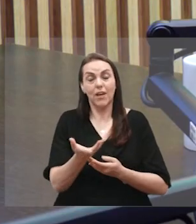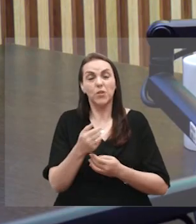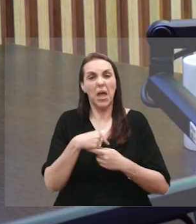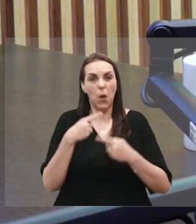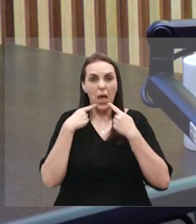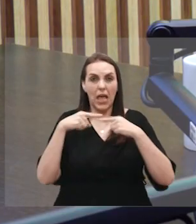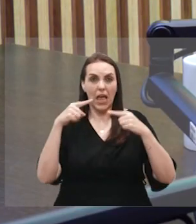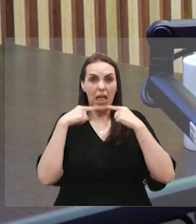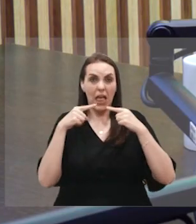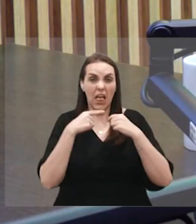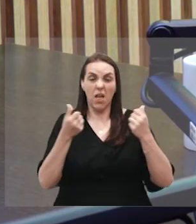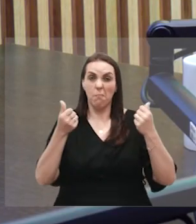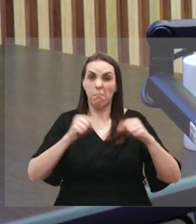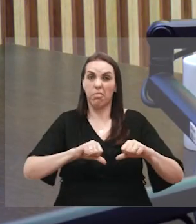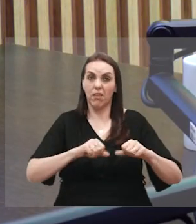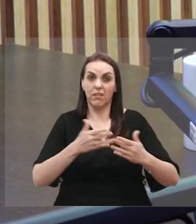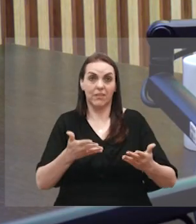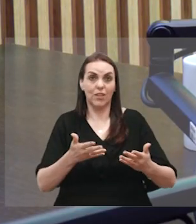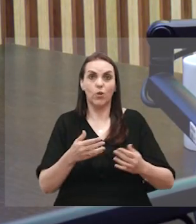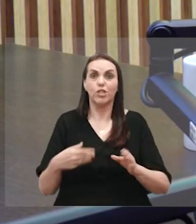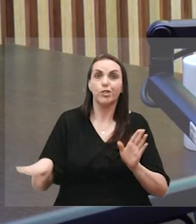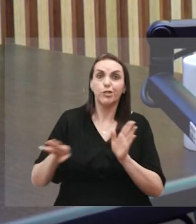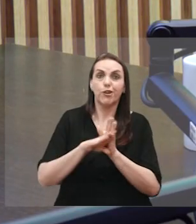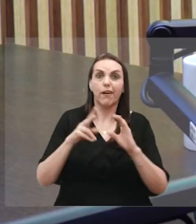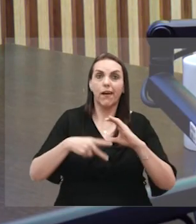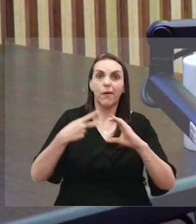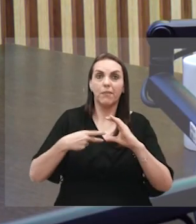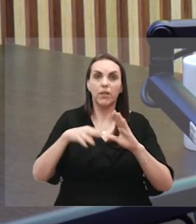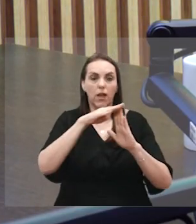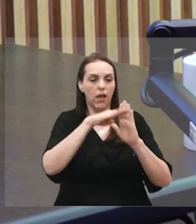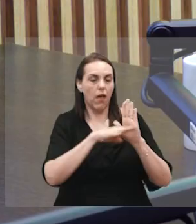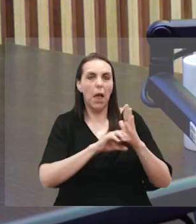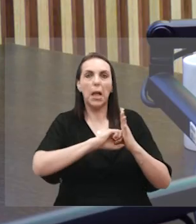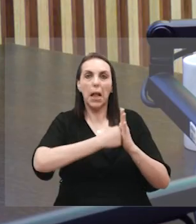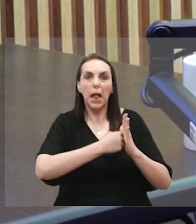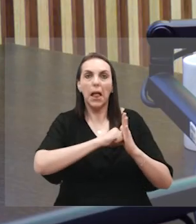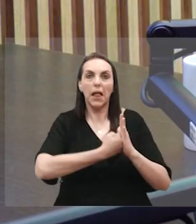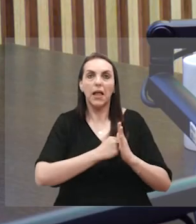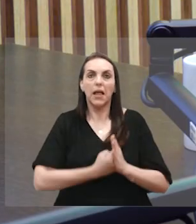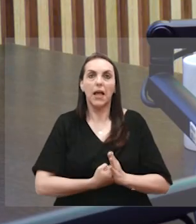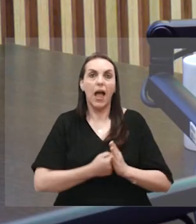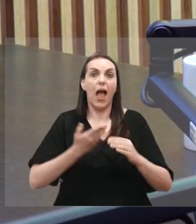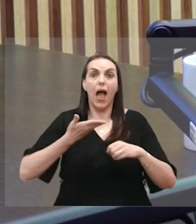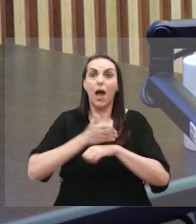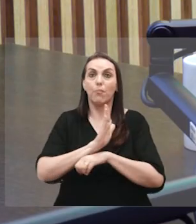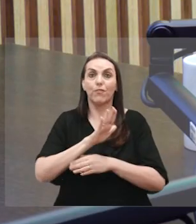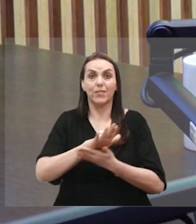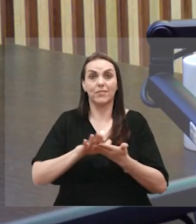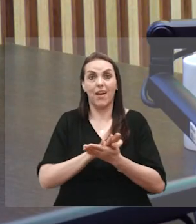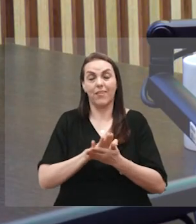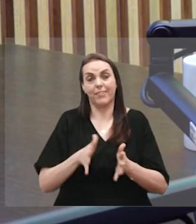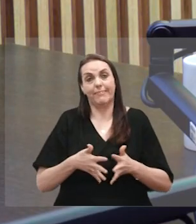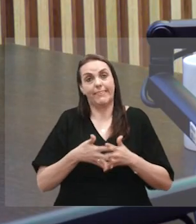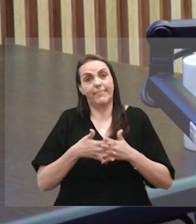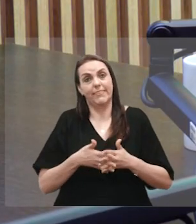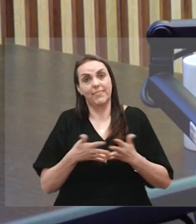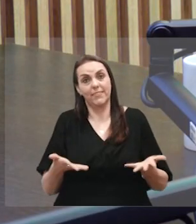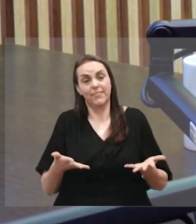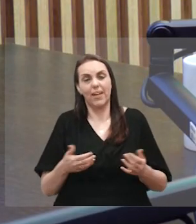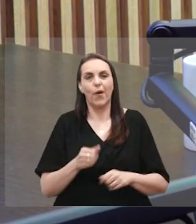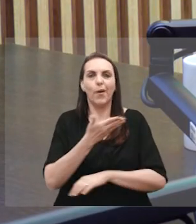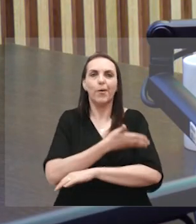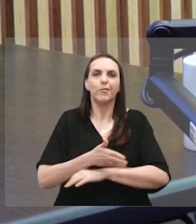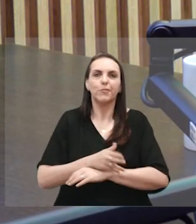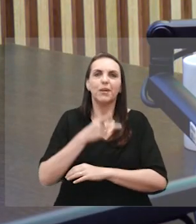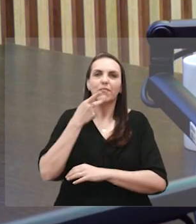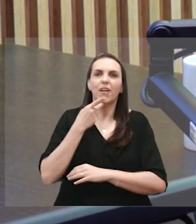tanto por ela ser ineficiente. Então, se a gente chegar na Câmara e trancar todas as pautas e não aprovar nada, é complicado. Eu costumo dizer que o pessoal que